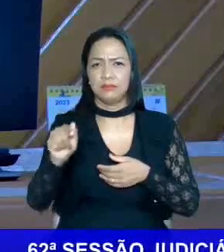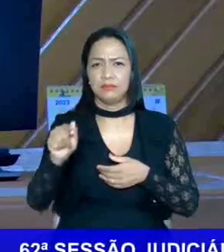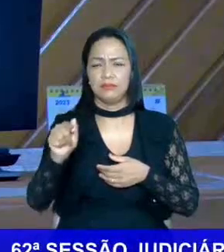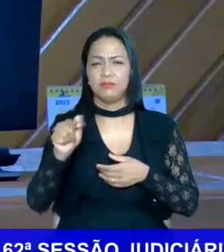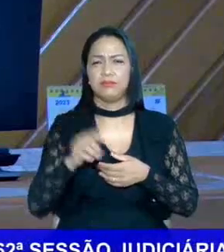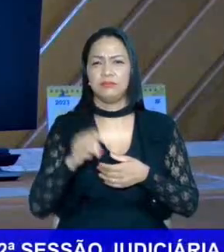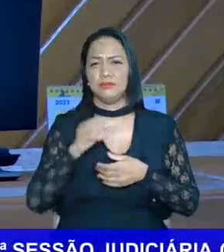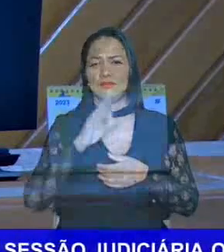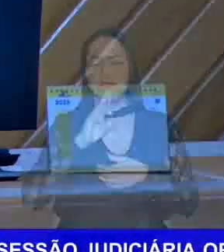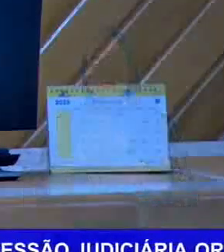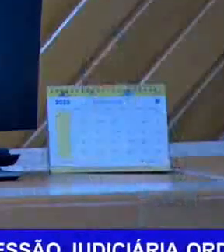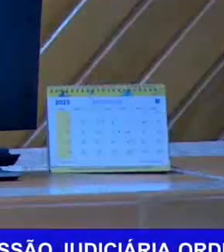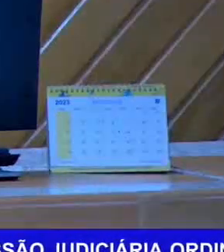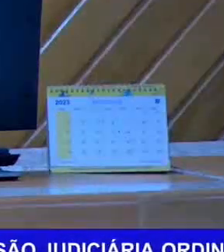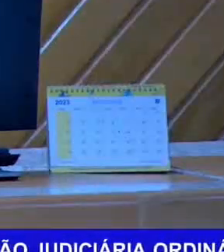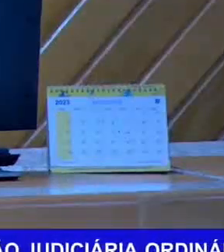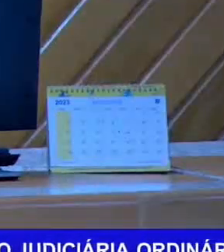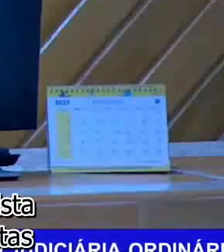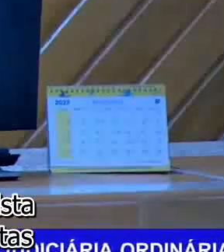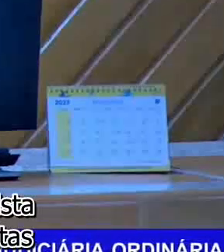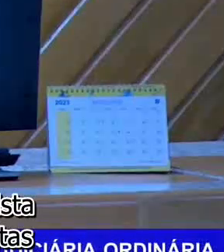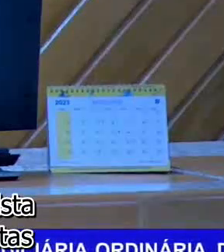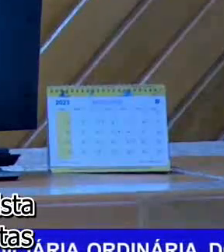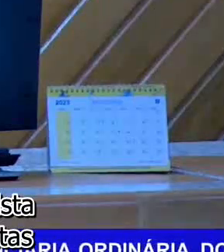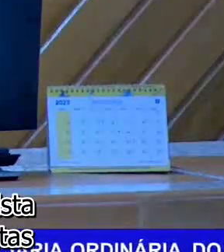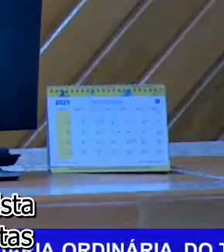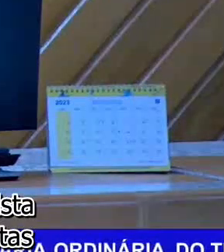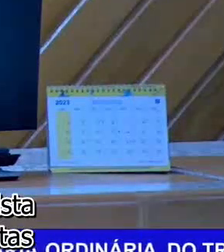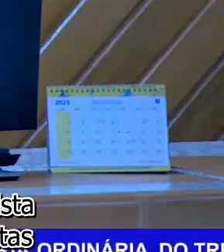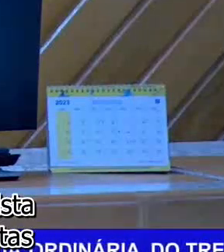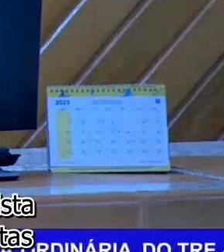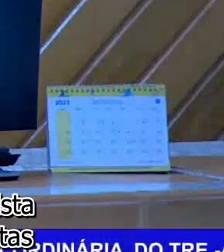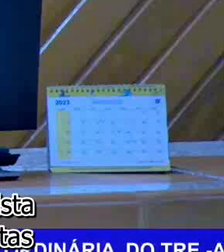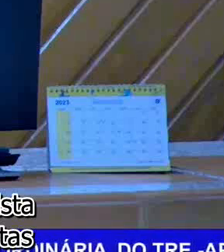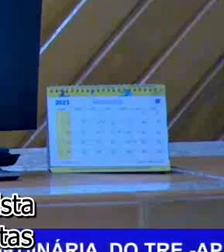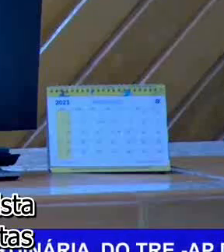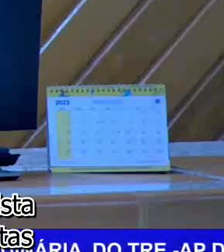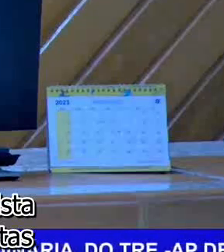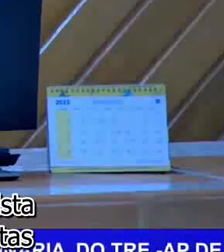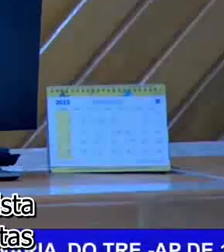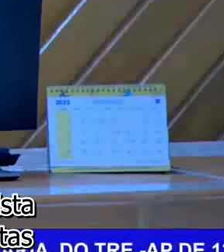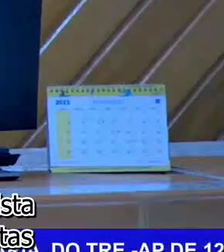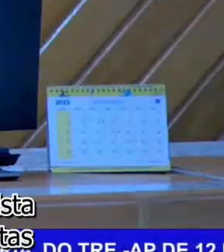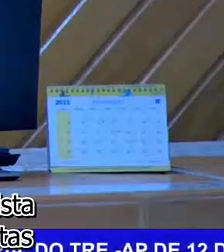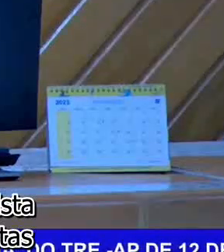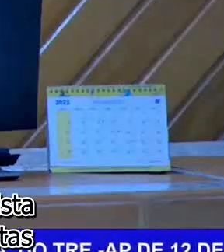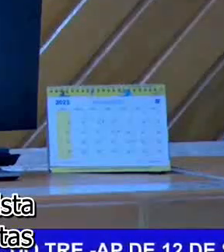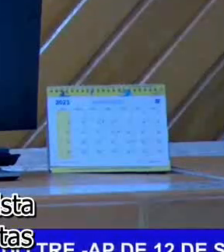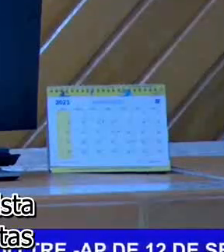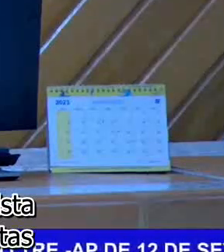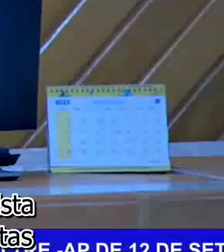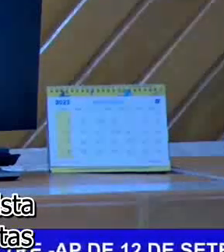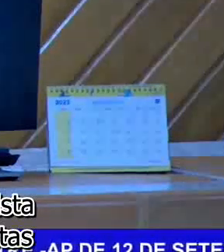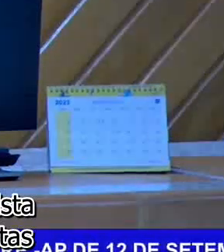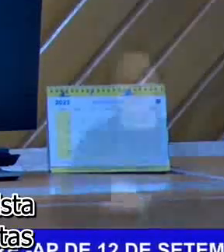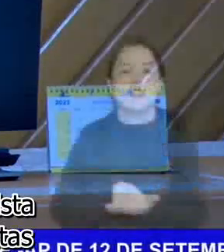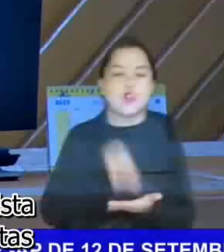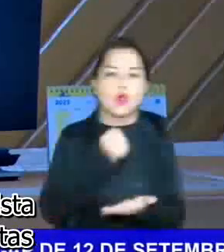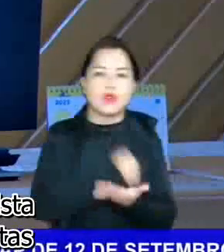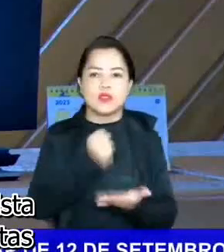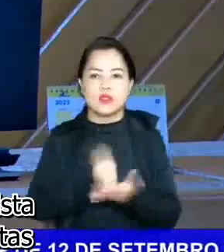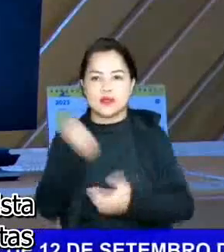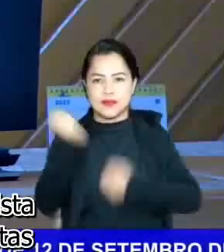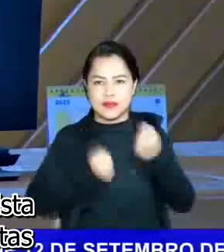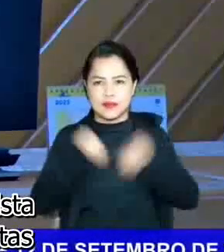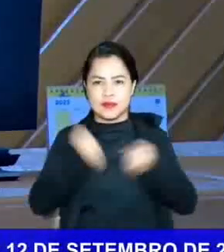23.607, no que diz respeito à ausência de registro de contratação de motorista para alguns veículos